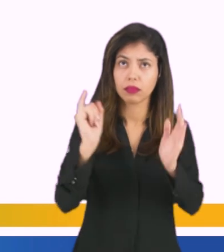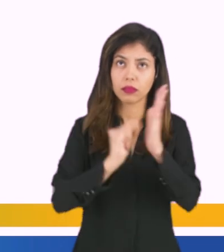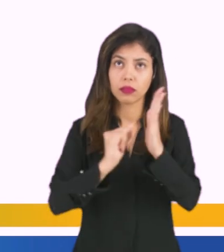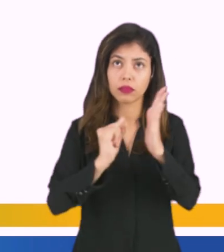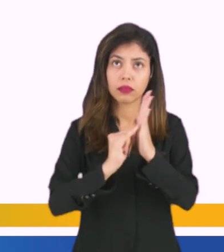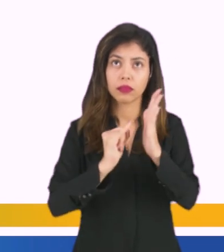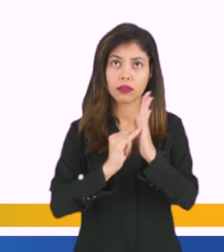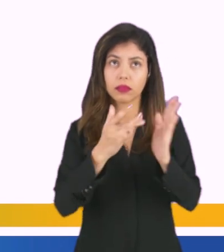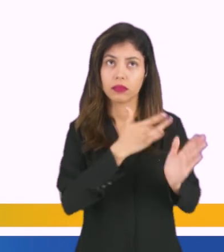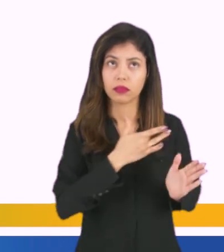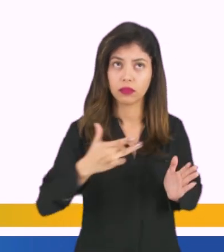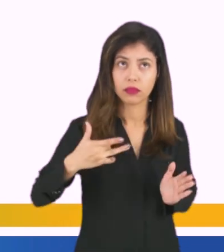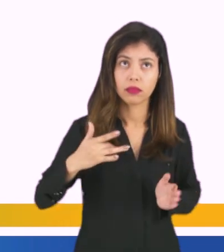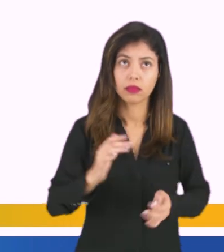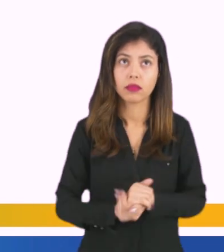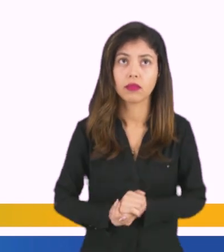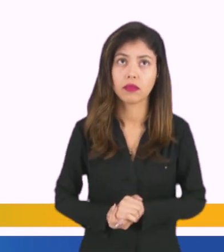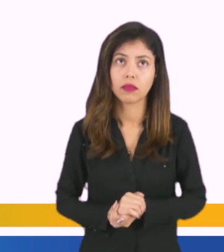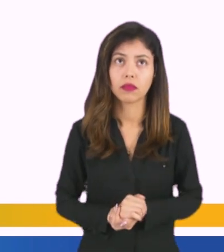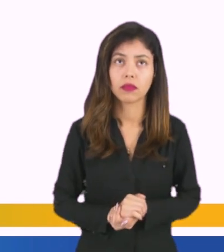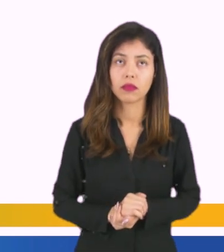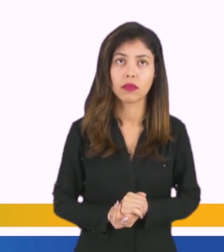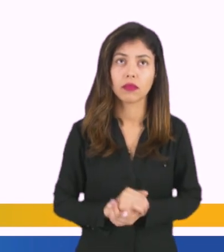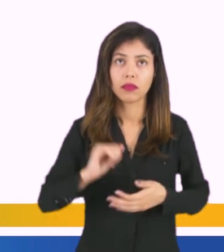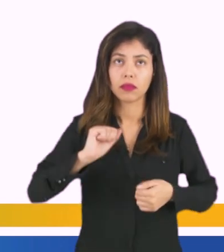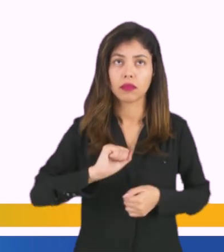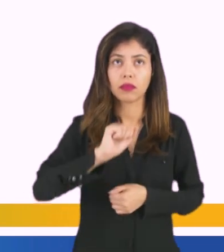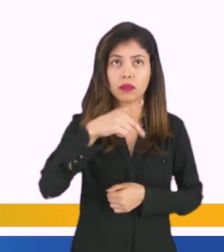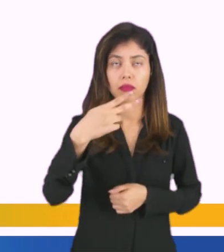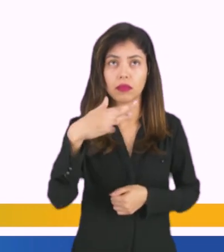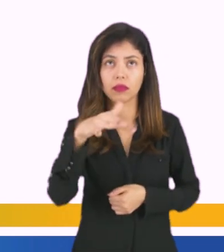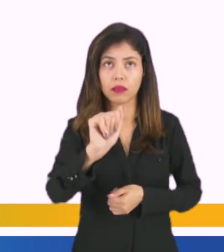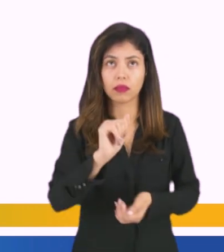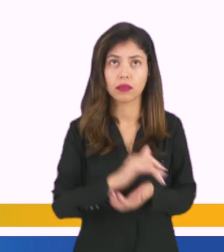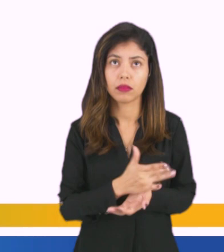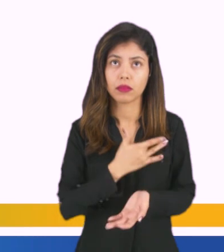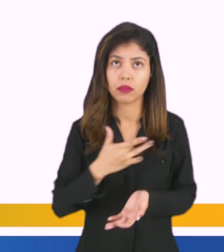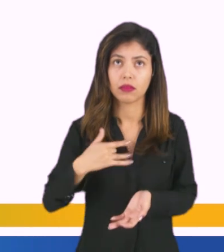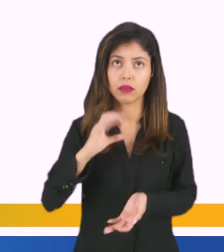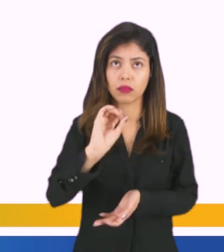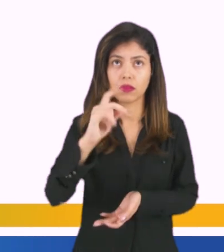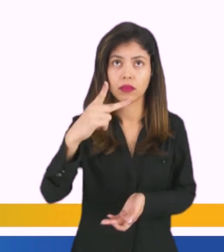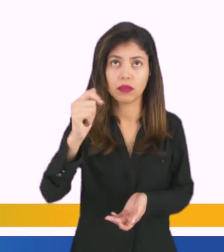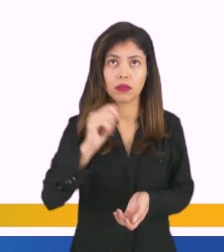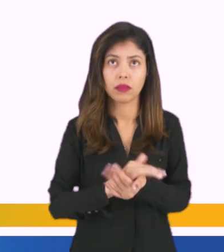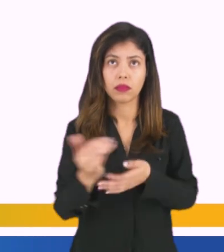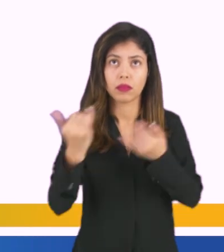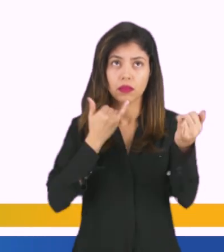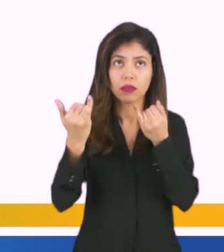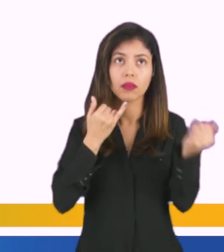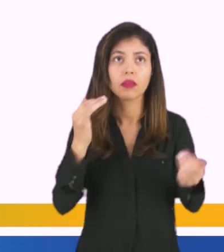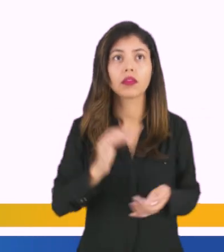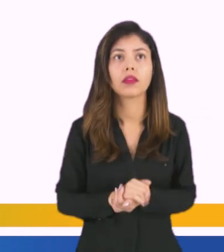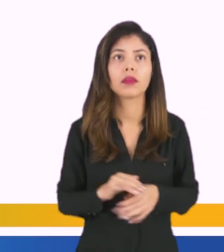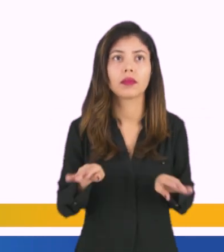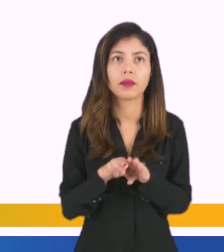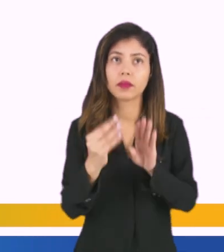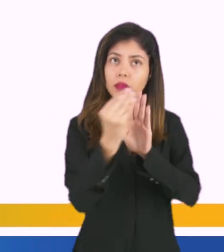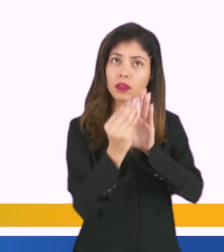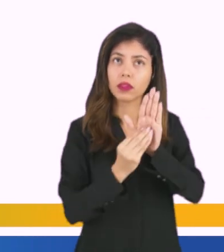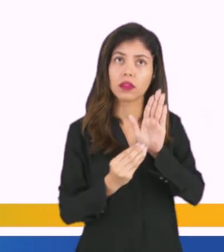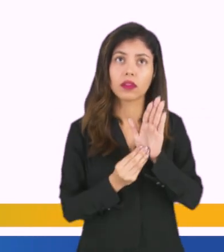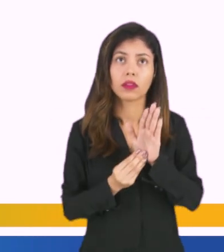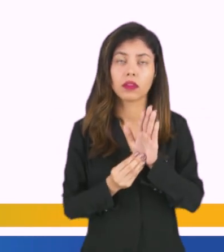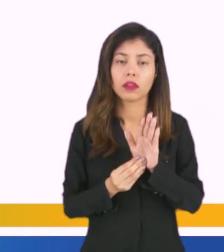criada pela União do Ministério da Saúde com a Organização Pan-Americana de Saúde, cuja função é coletar informações e divulgar dados referentes